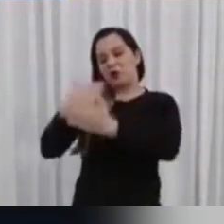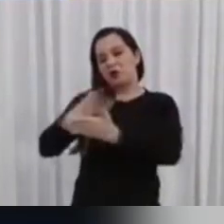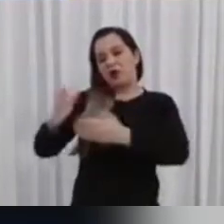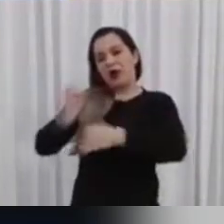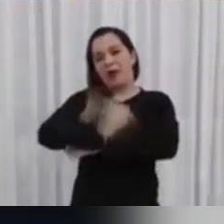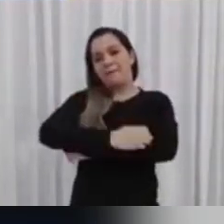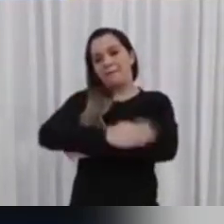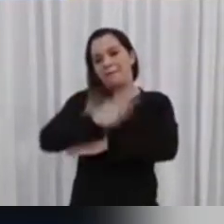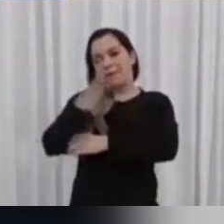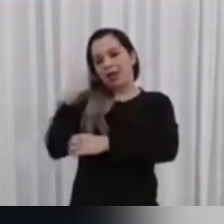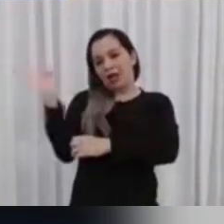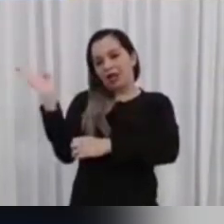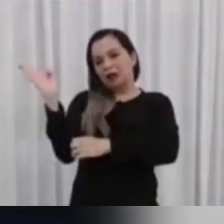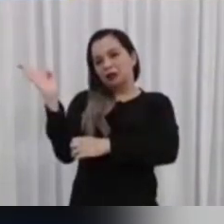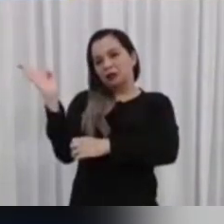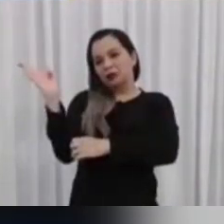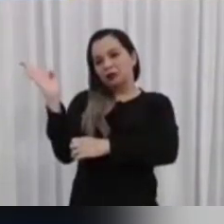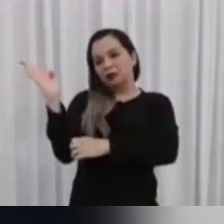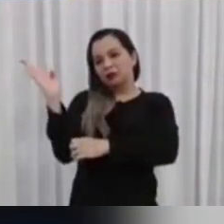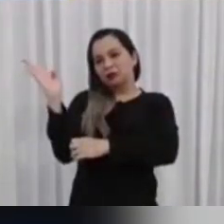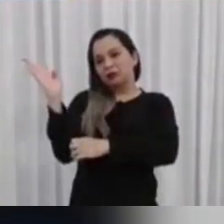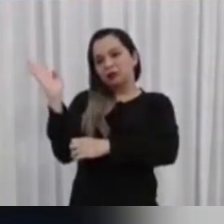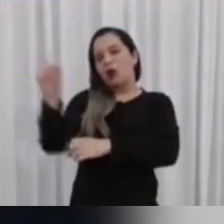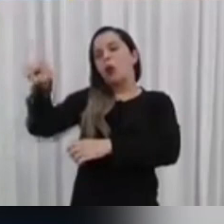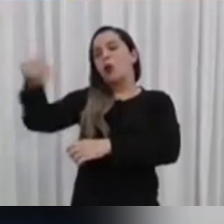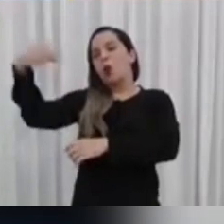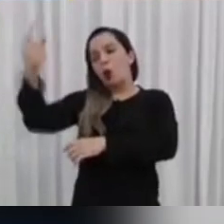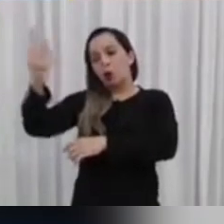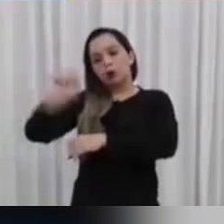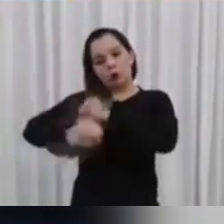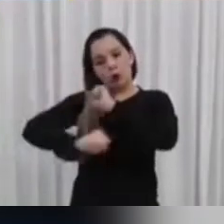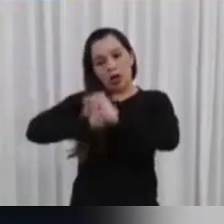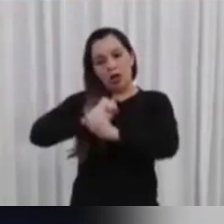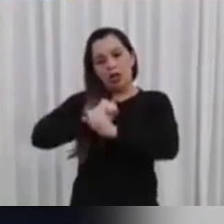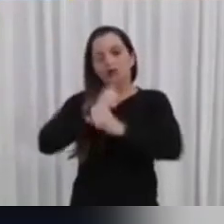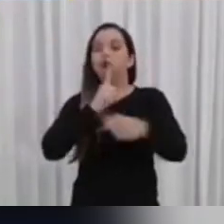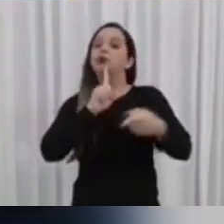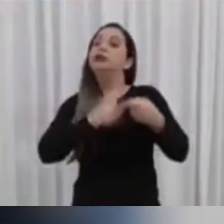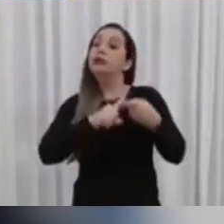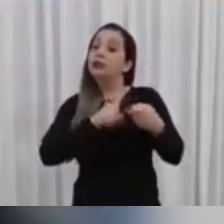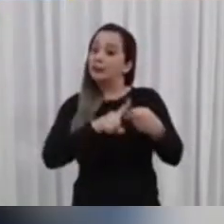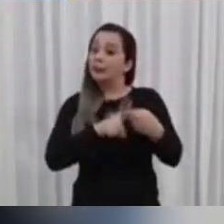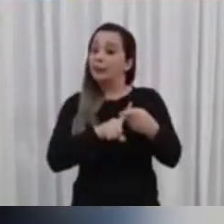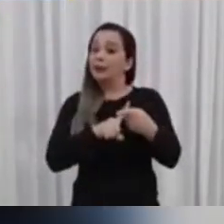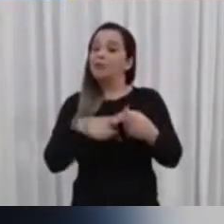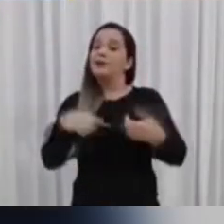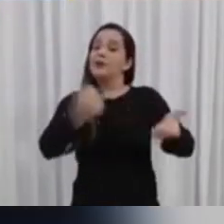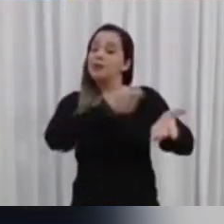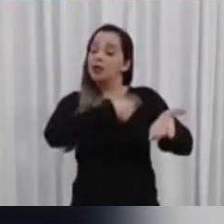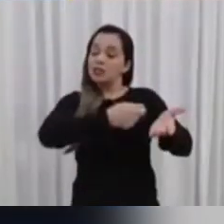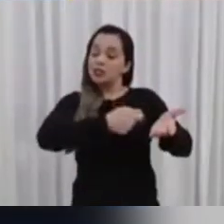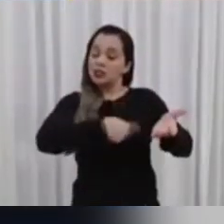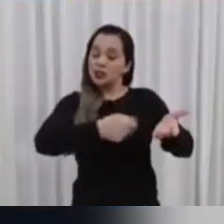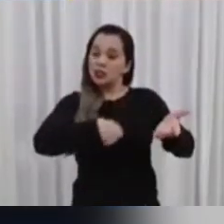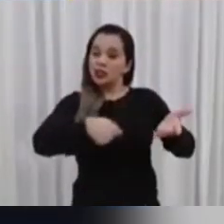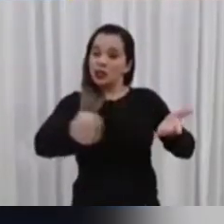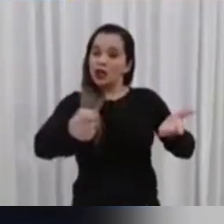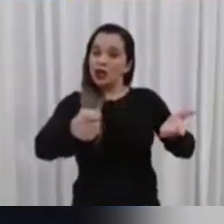até janeiro ou fevereiro do ano que vem. E também para assinar uma ordem de serviço